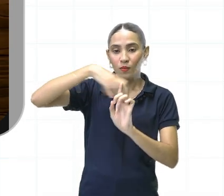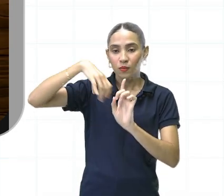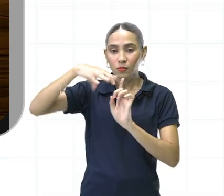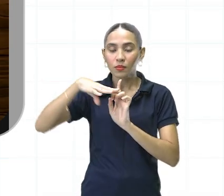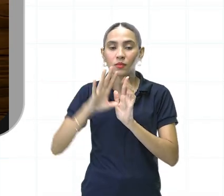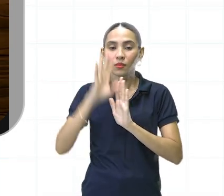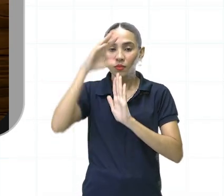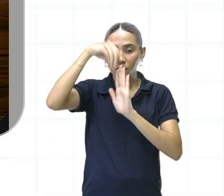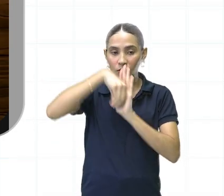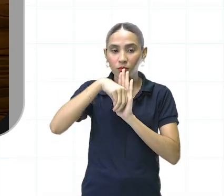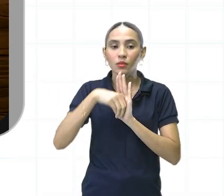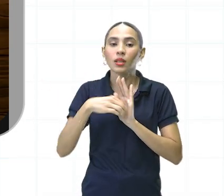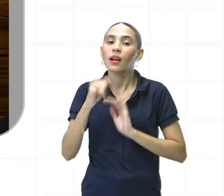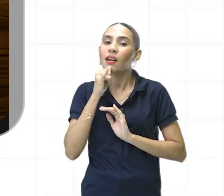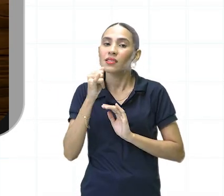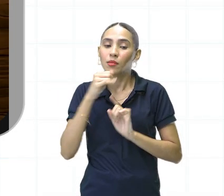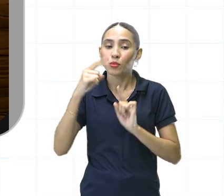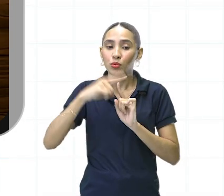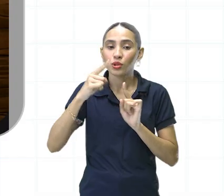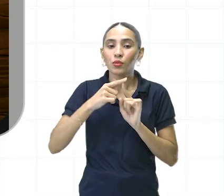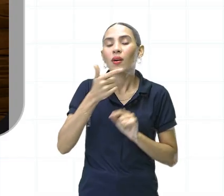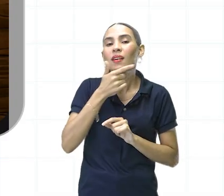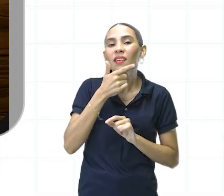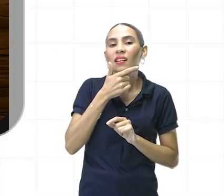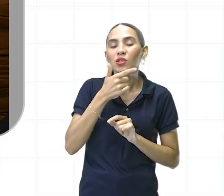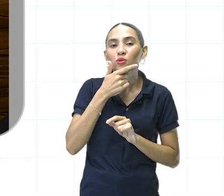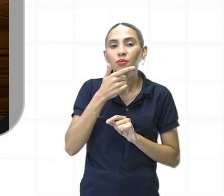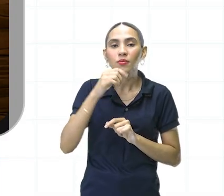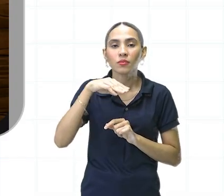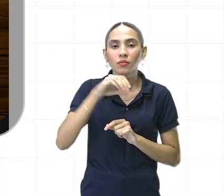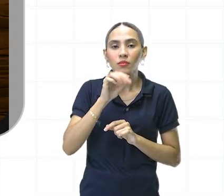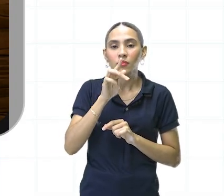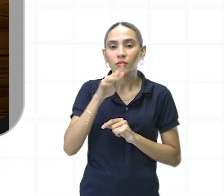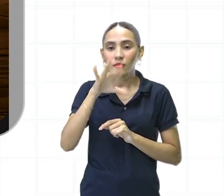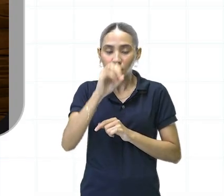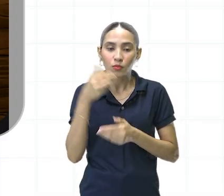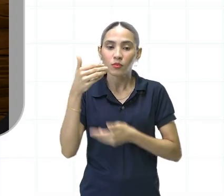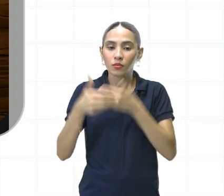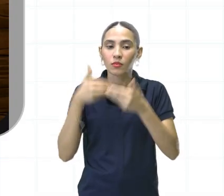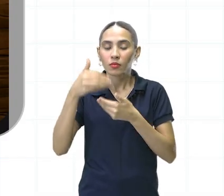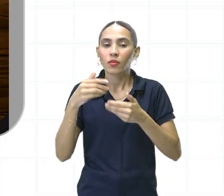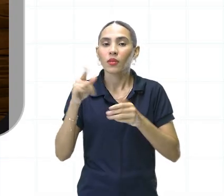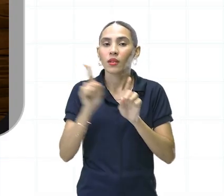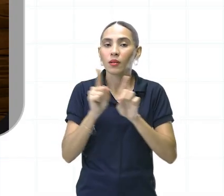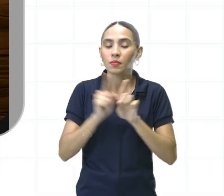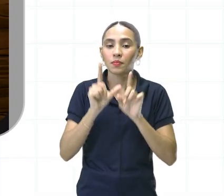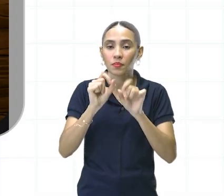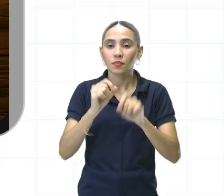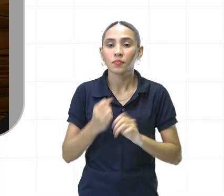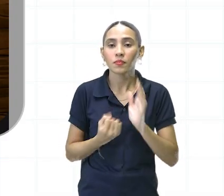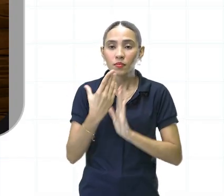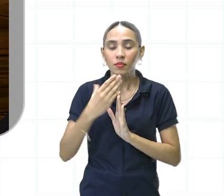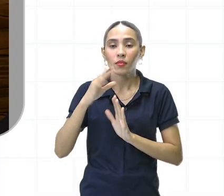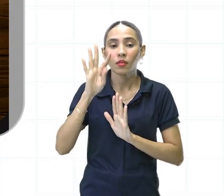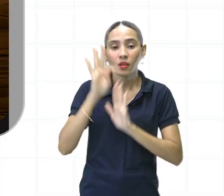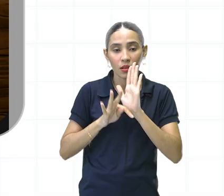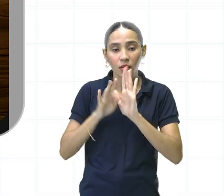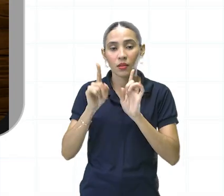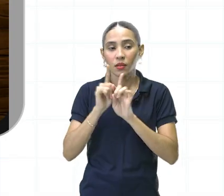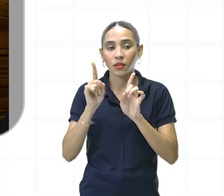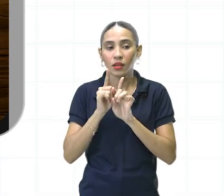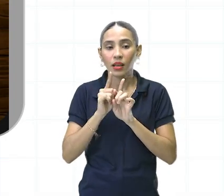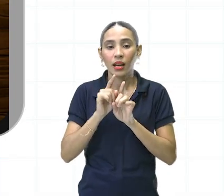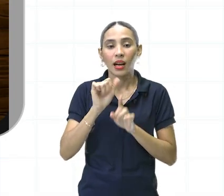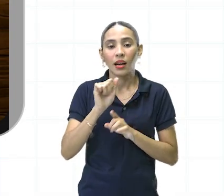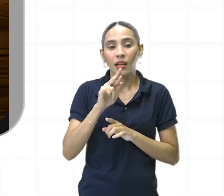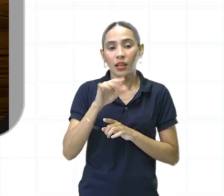estiverem presentes, né, como tipo o queijo mofado, vão agindo, desenvolvendo, formando a textura e o aroma.